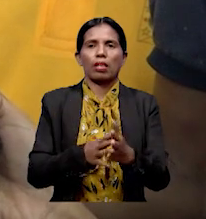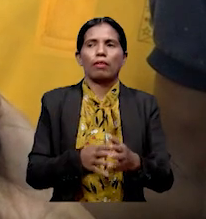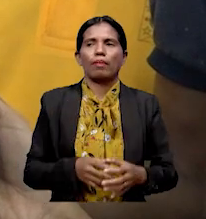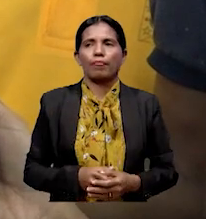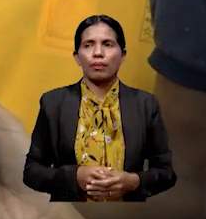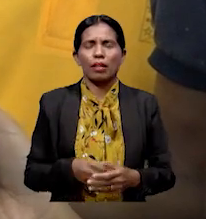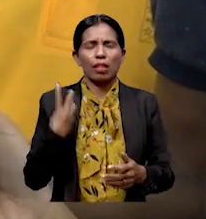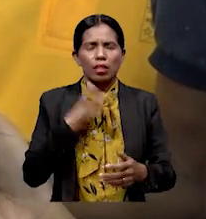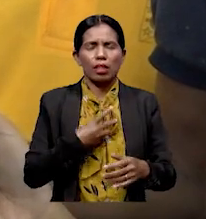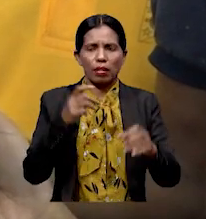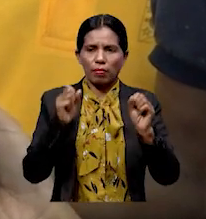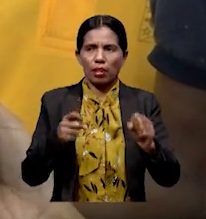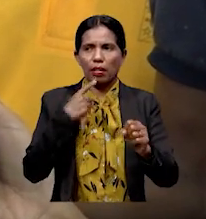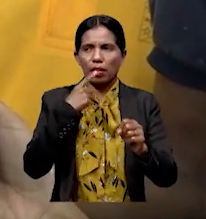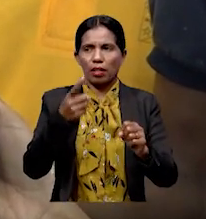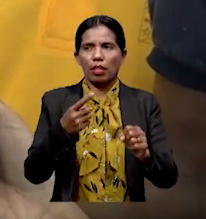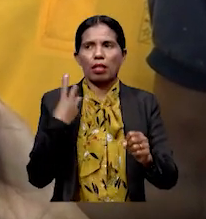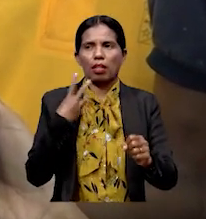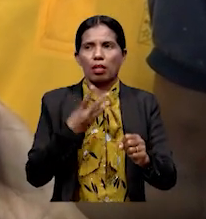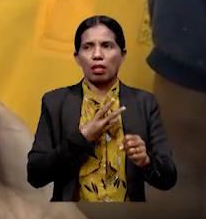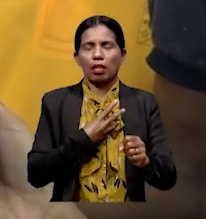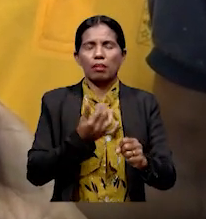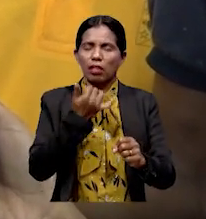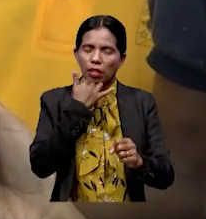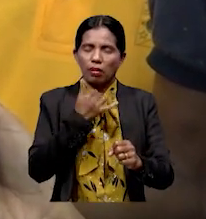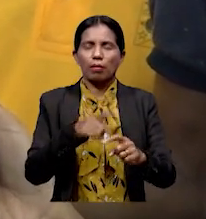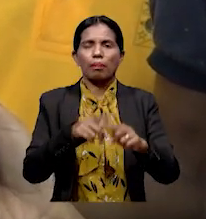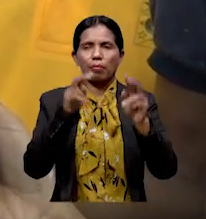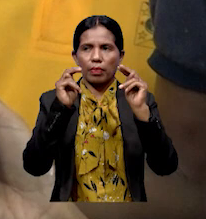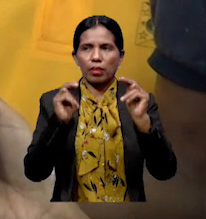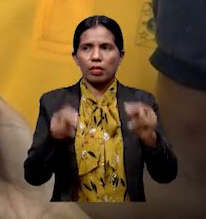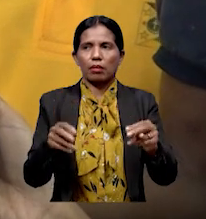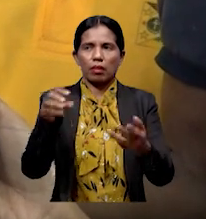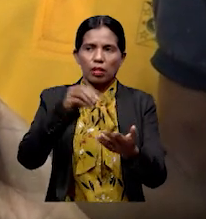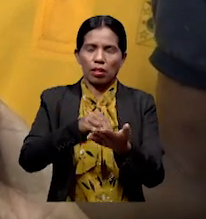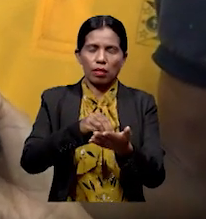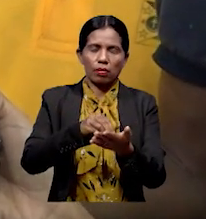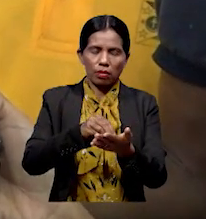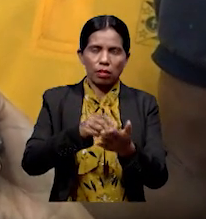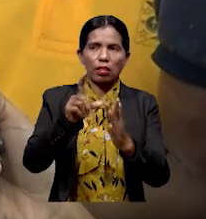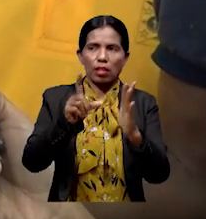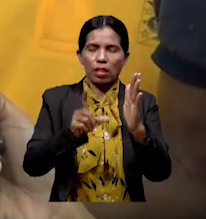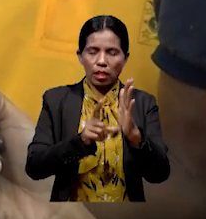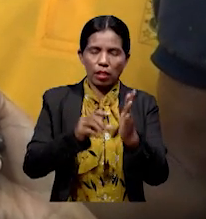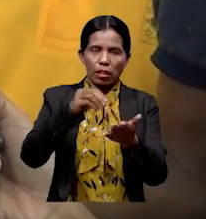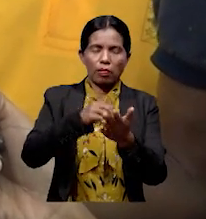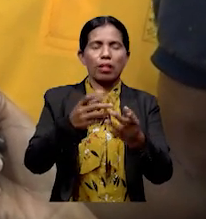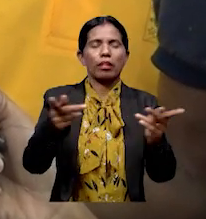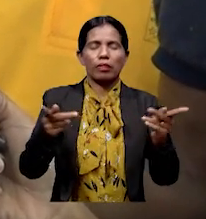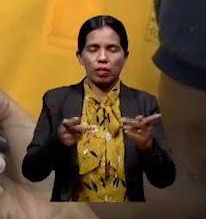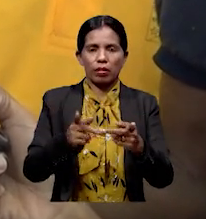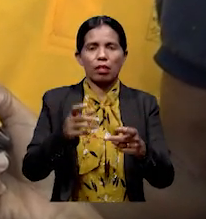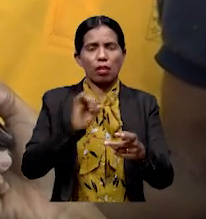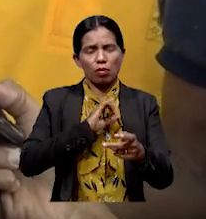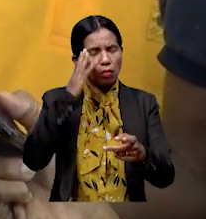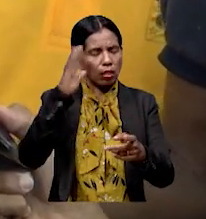e também nem a se a medida na sai a missala, mas é preciso de tudo fale constituição que vai ele fazer. Aonde ele lá segredo ida, povo toma